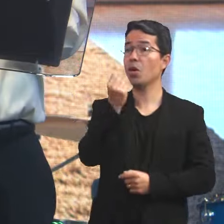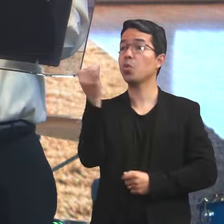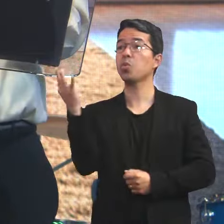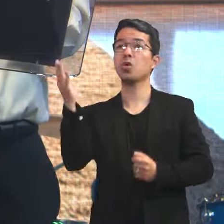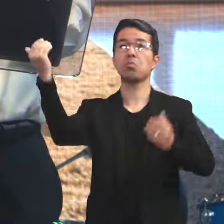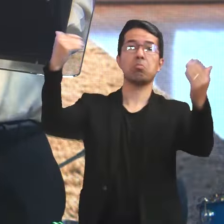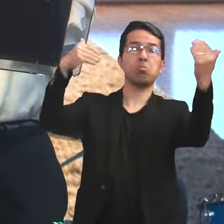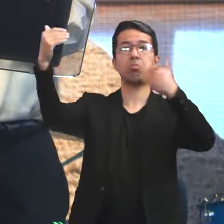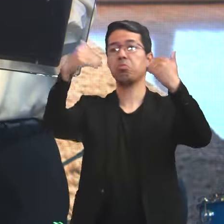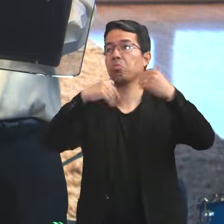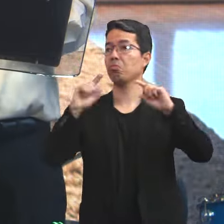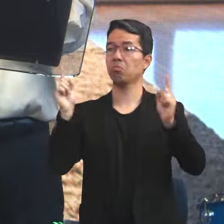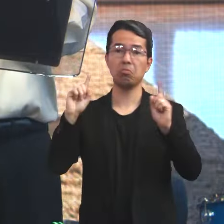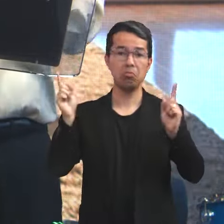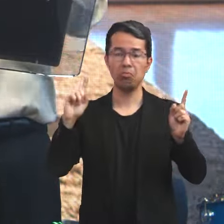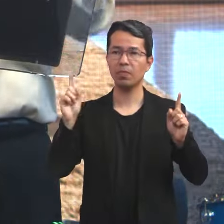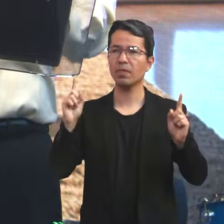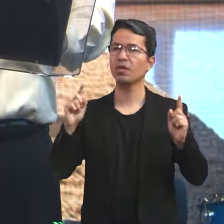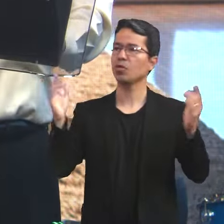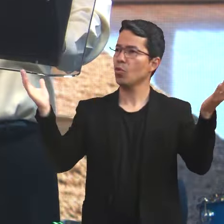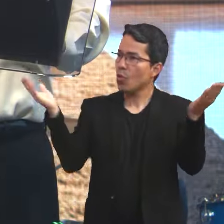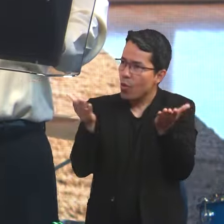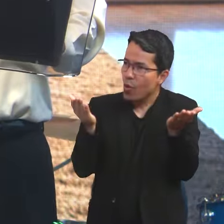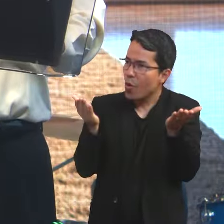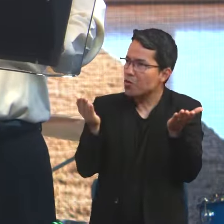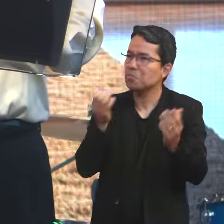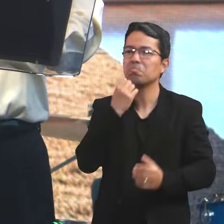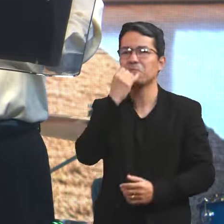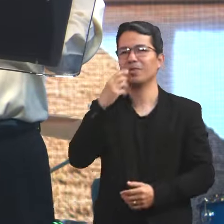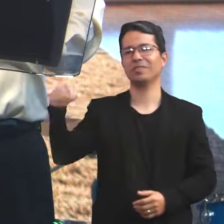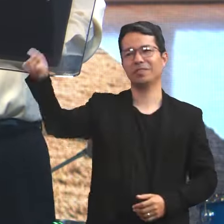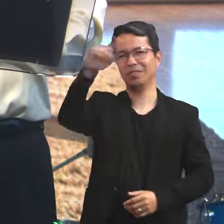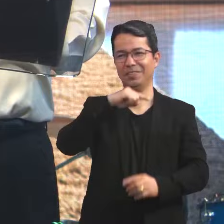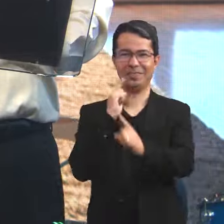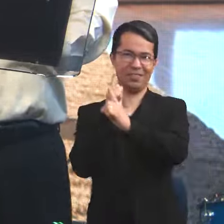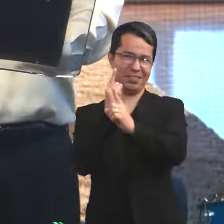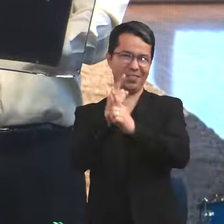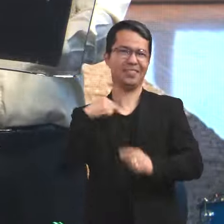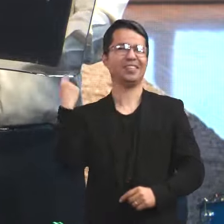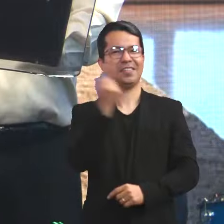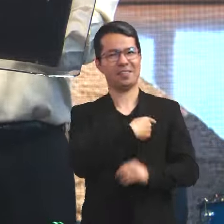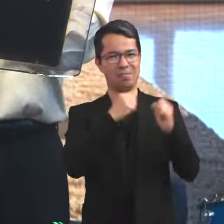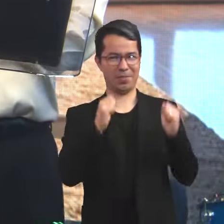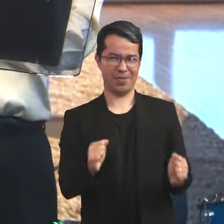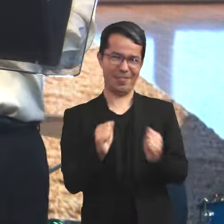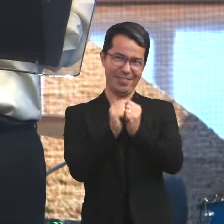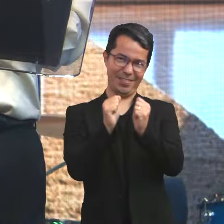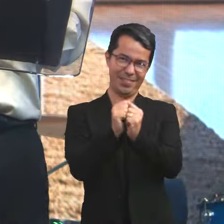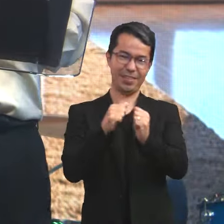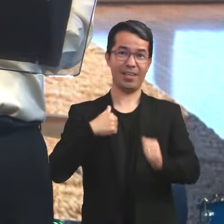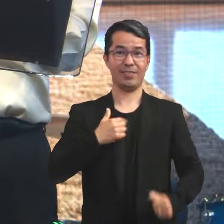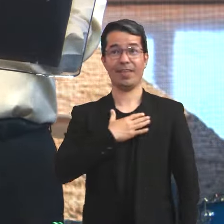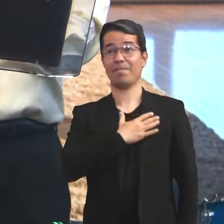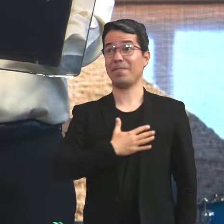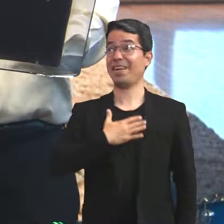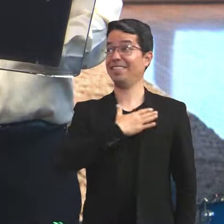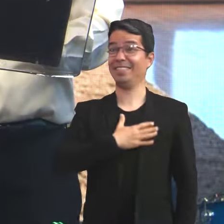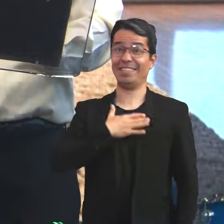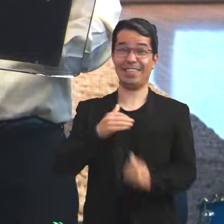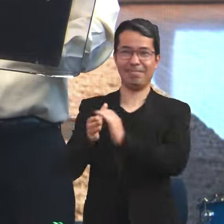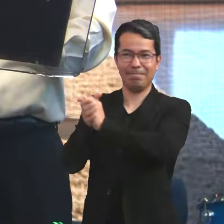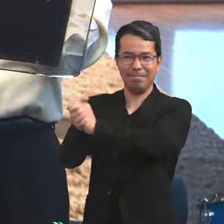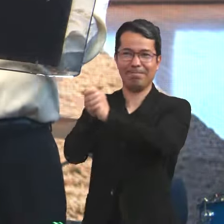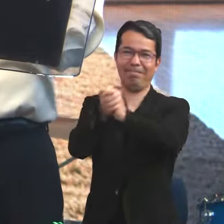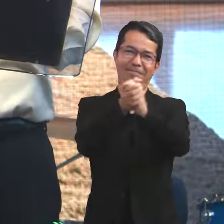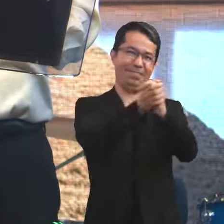aqueles que nãoeram queo que agora está aqui que bom que agora você está aqui e gusto saludar é um